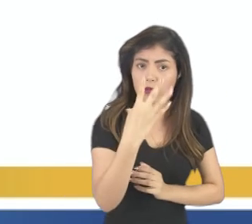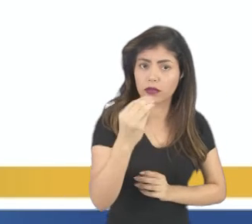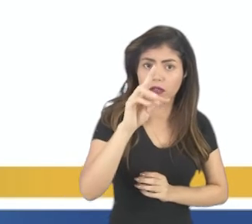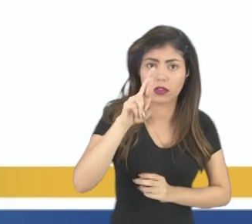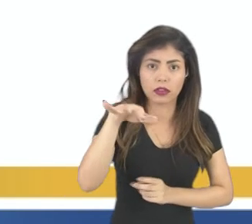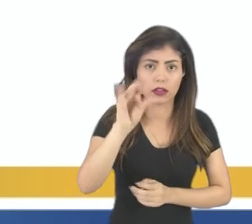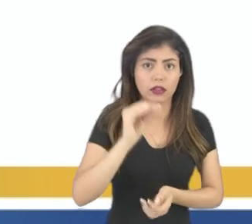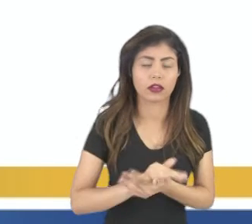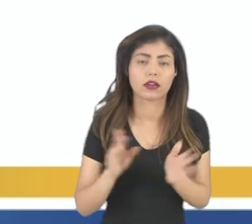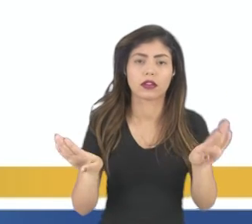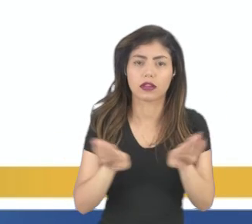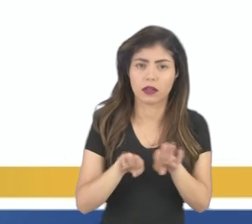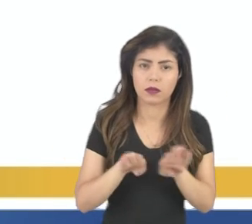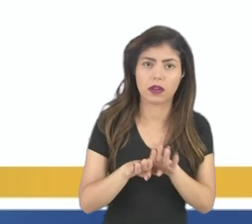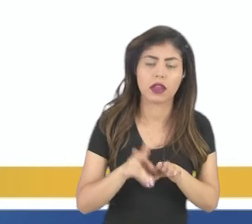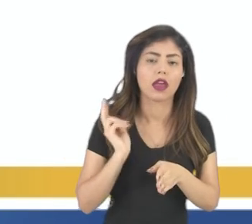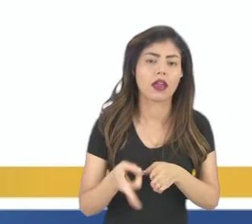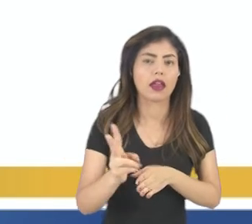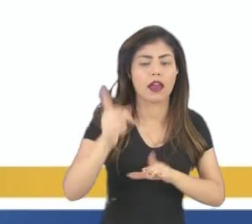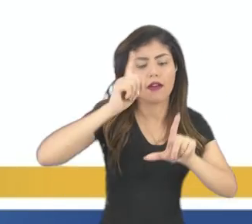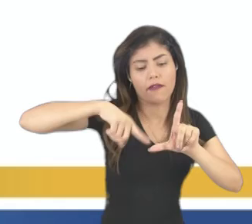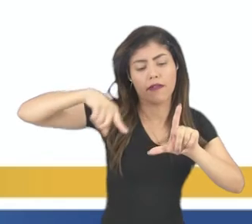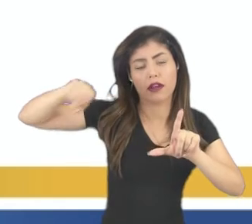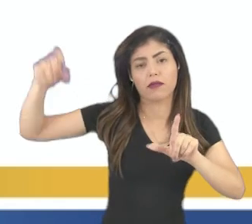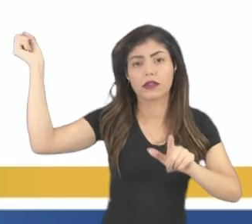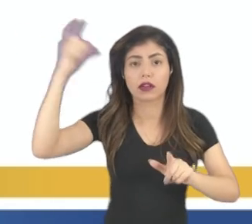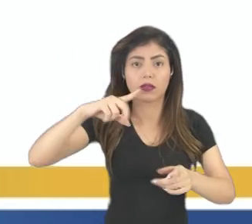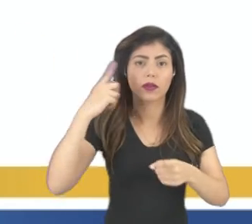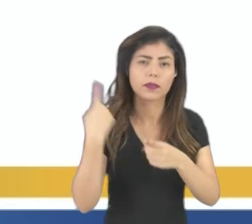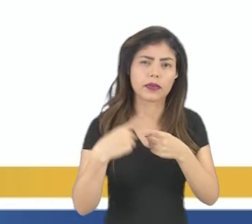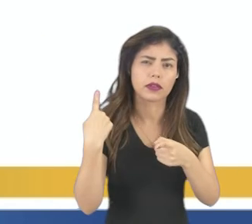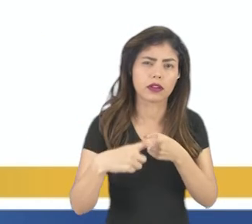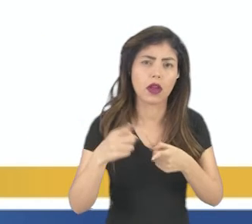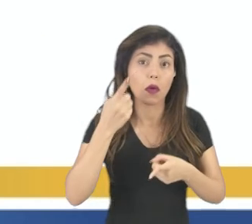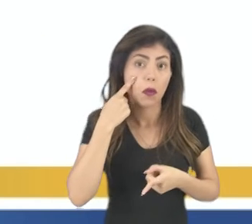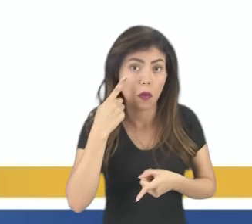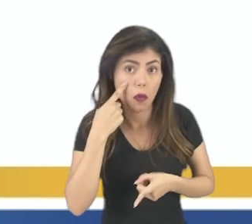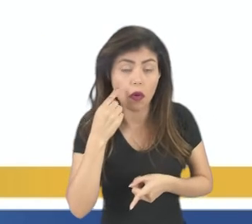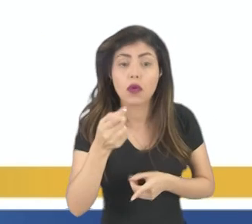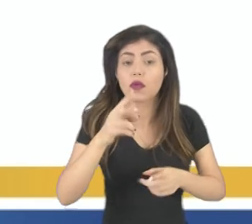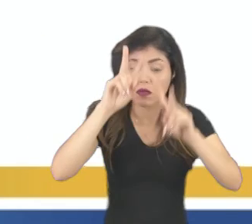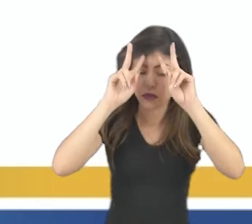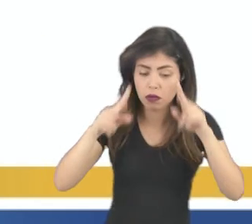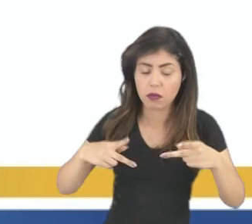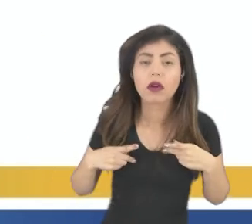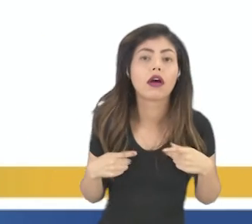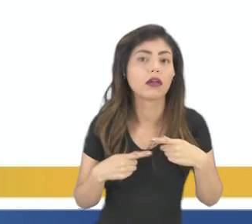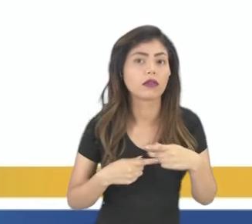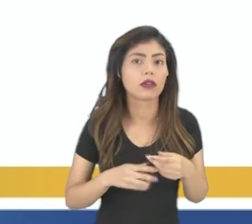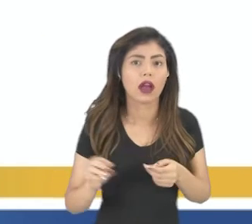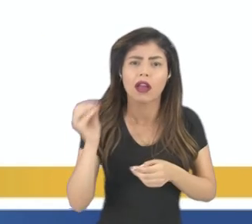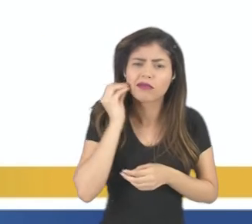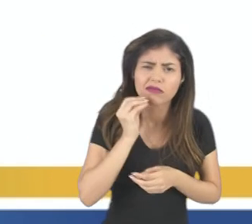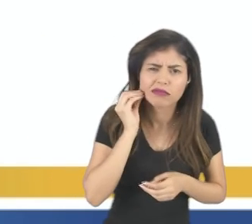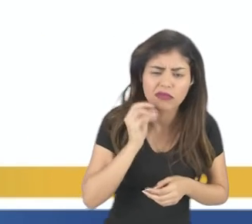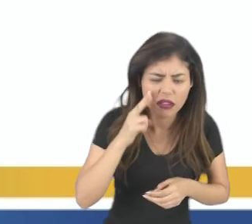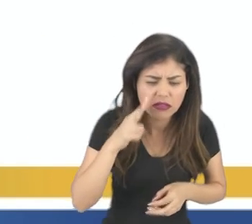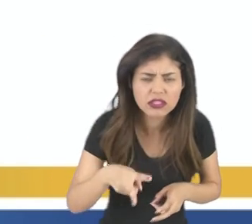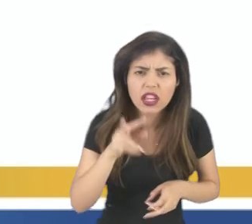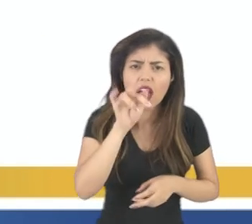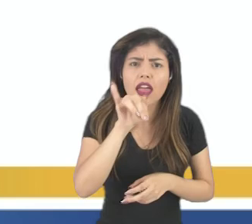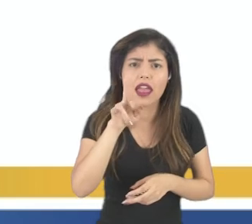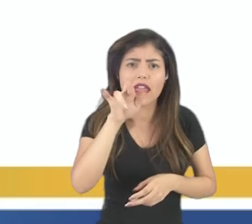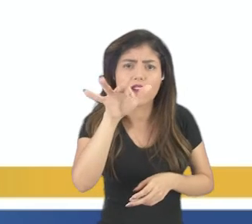cuja quantidade de energia proporcional à frequência da Luz Explique por que o olho humano não é sensível alisado por Luz